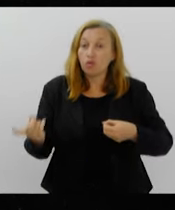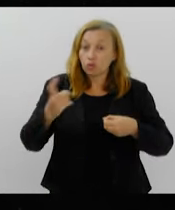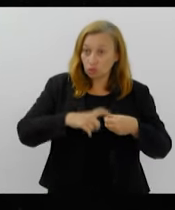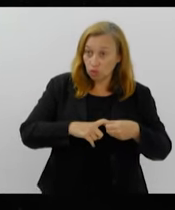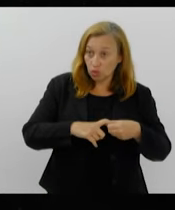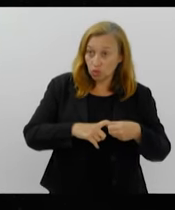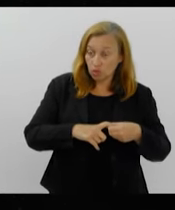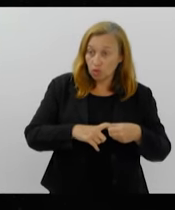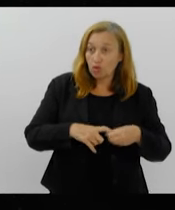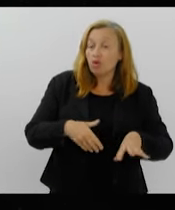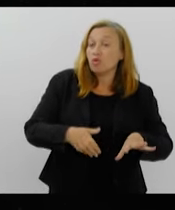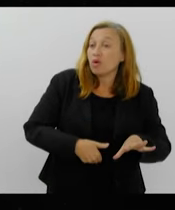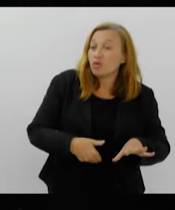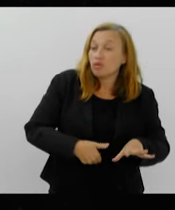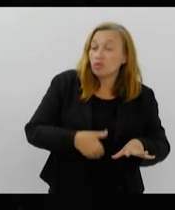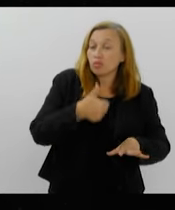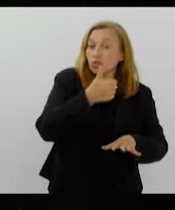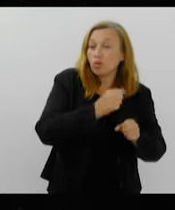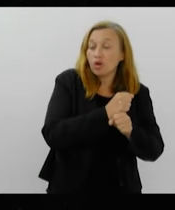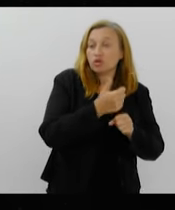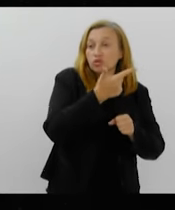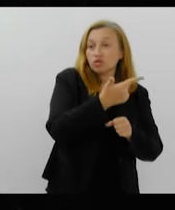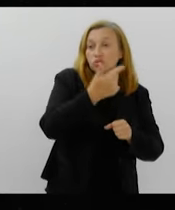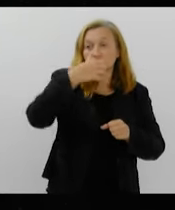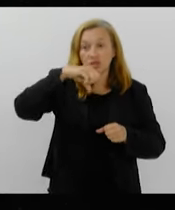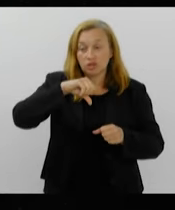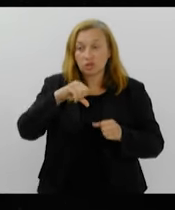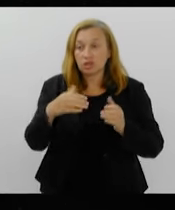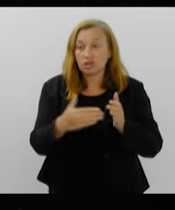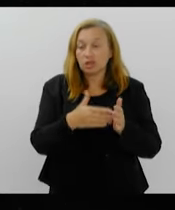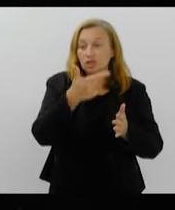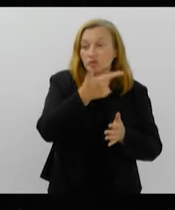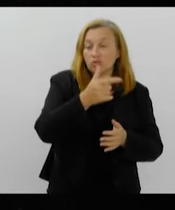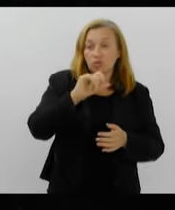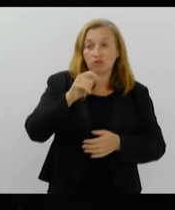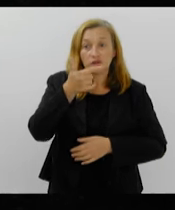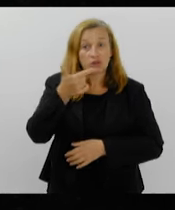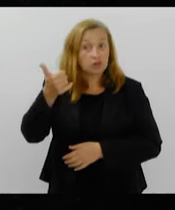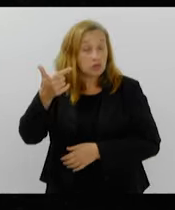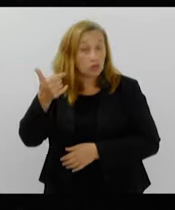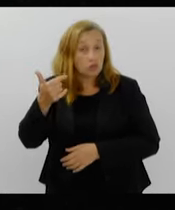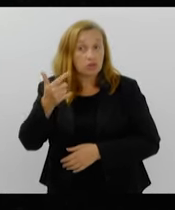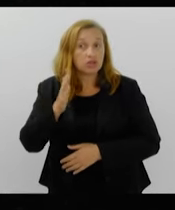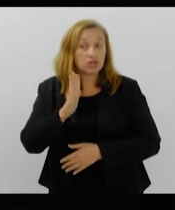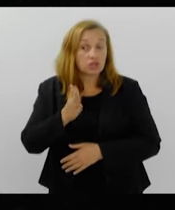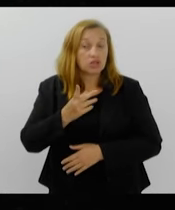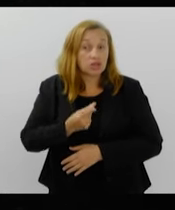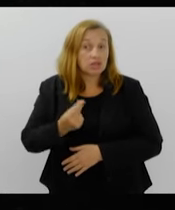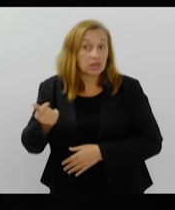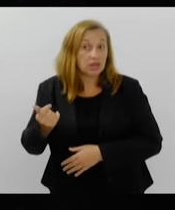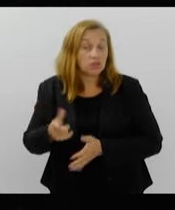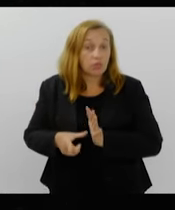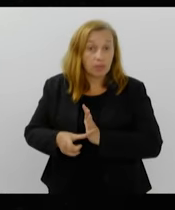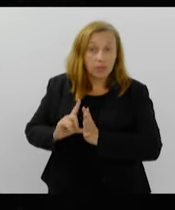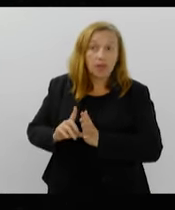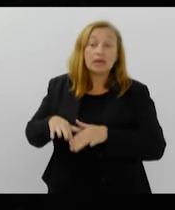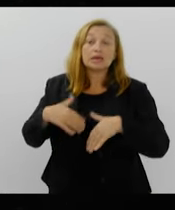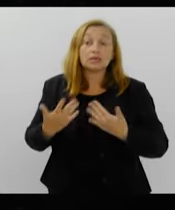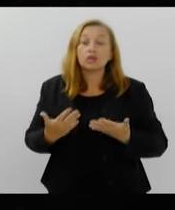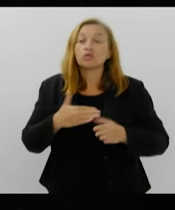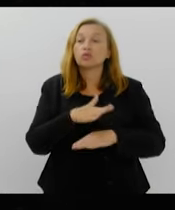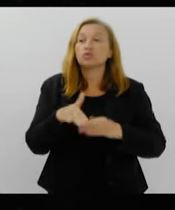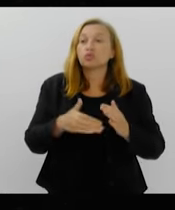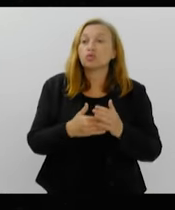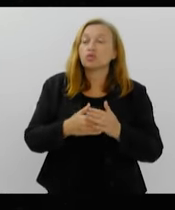anos de 2019 e 2022 algo que a gente tinha saído então todos os